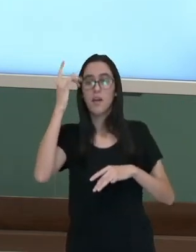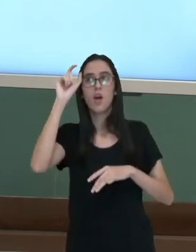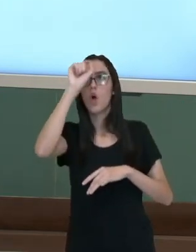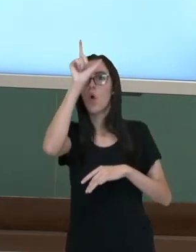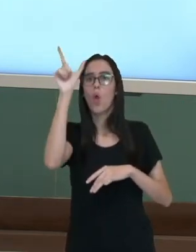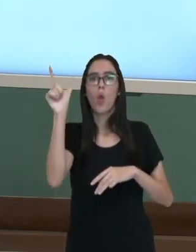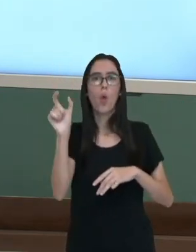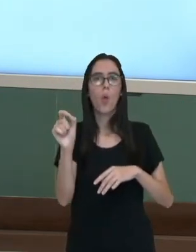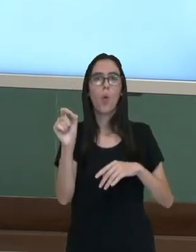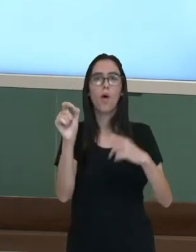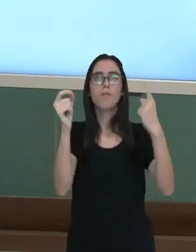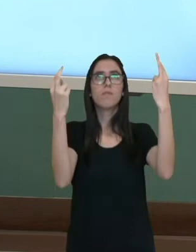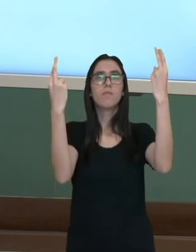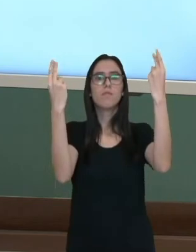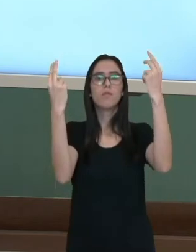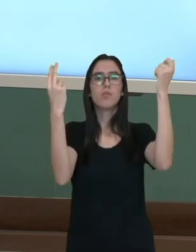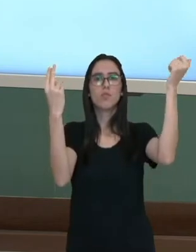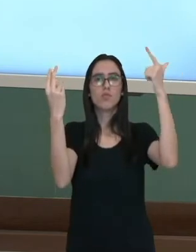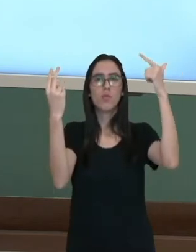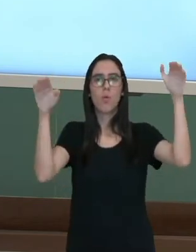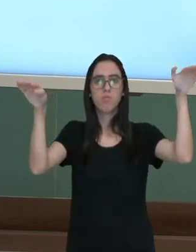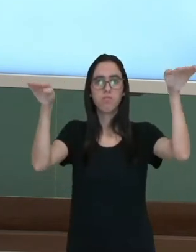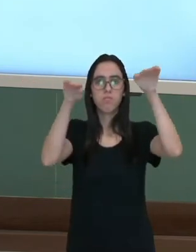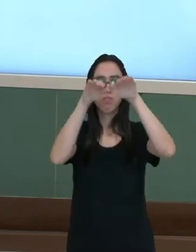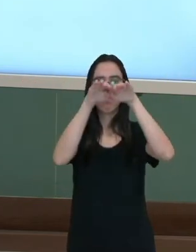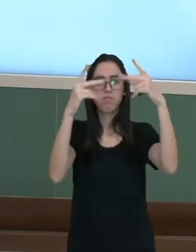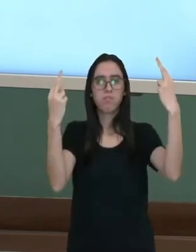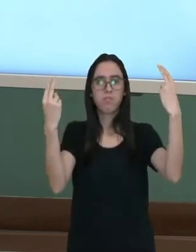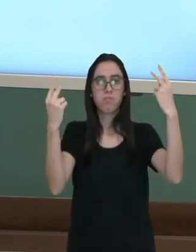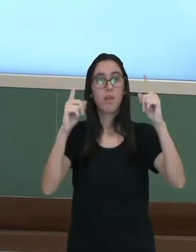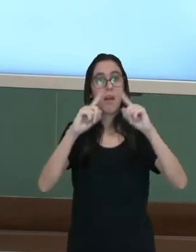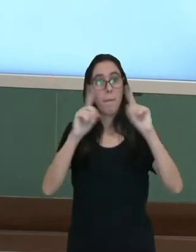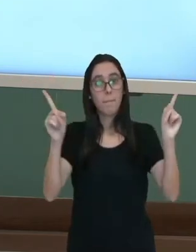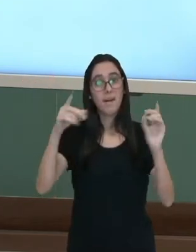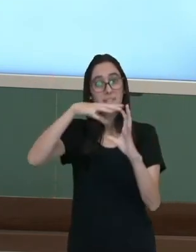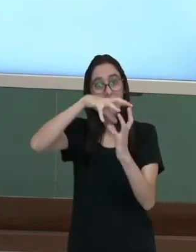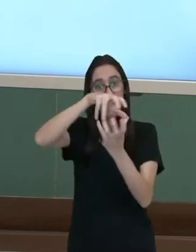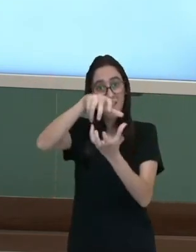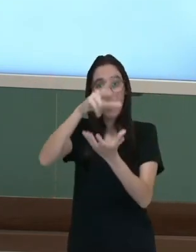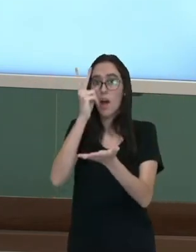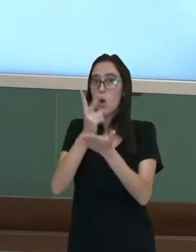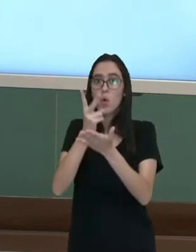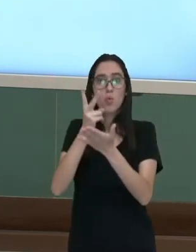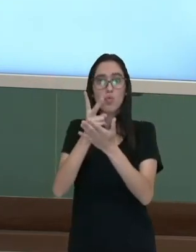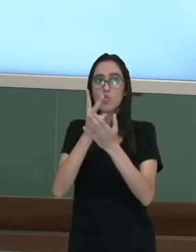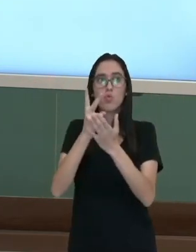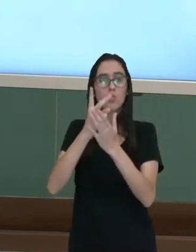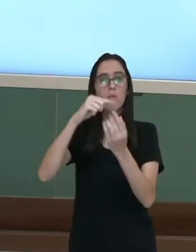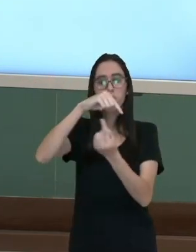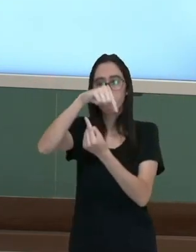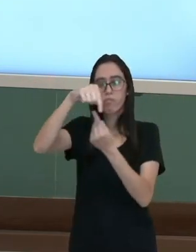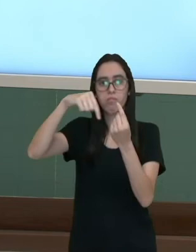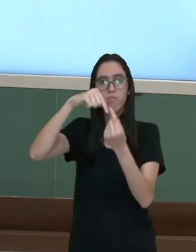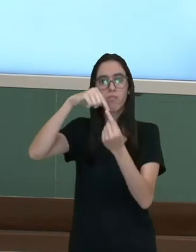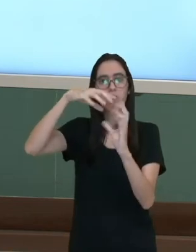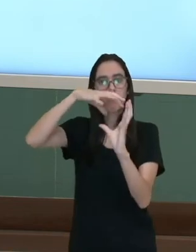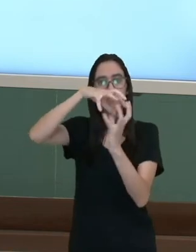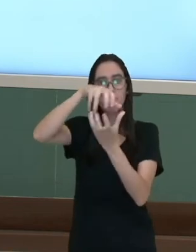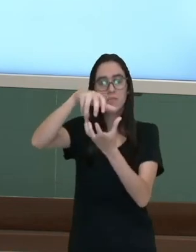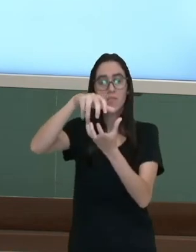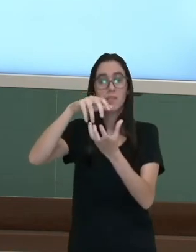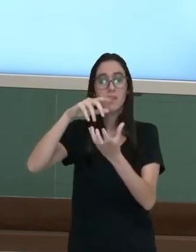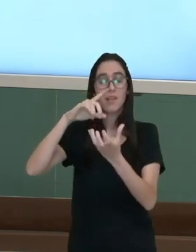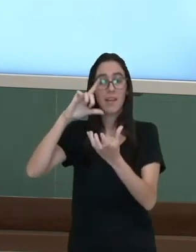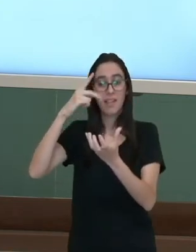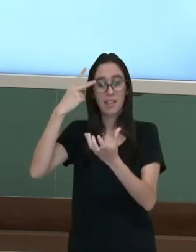relação ao eixo ali do Sol, né? Mas a Terra está girando em torno desse bojo, certo? Então, como a Terra gira em